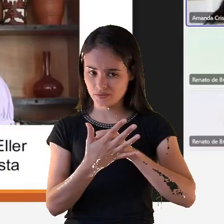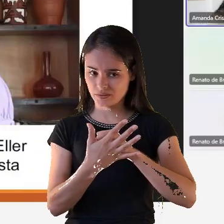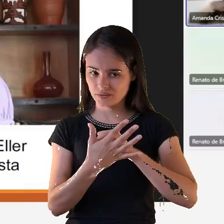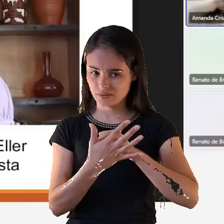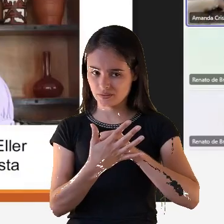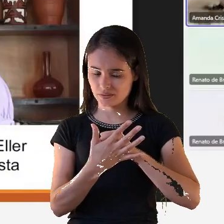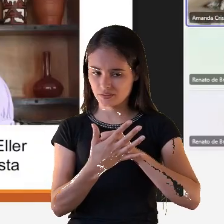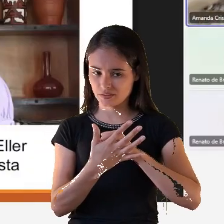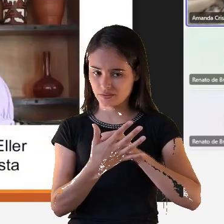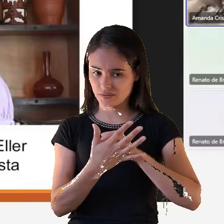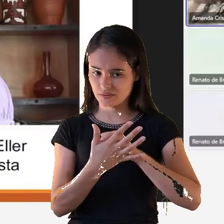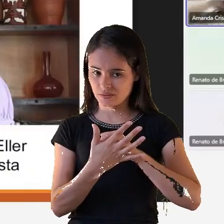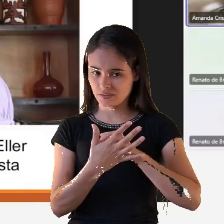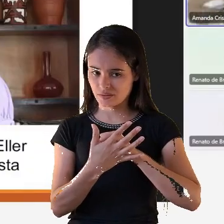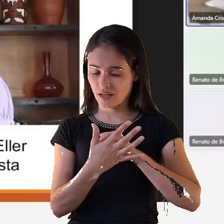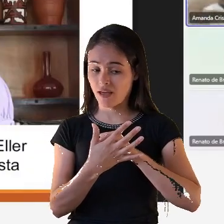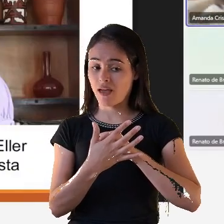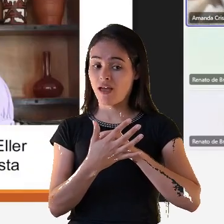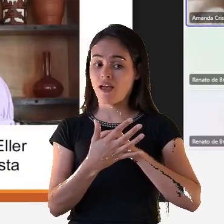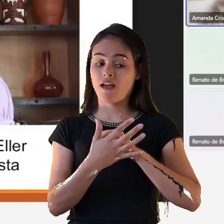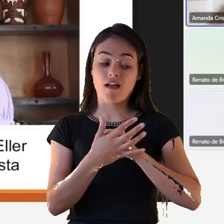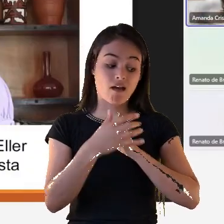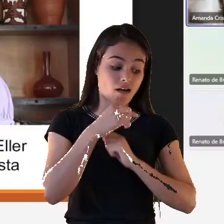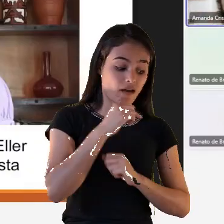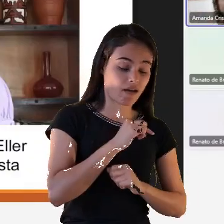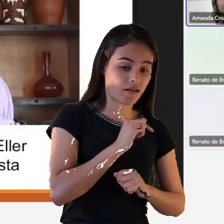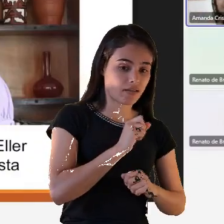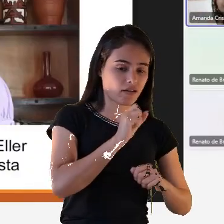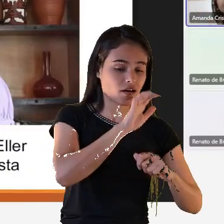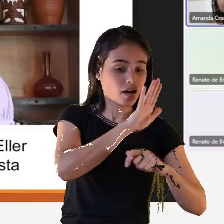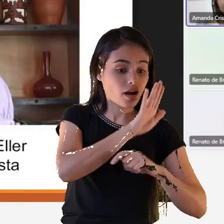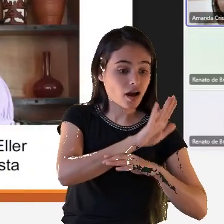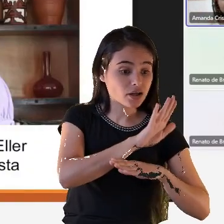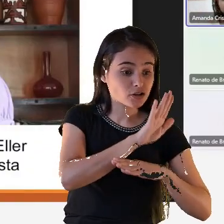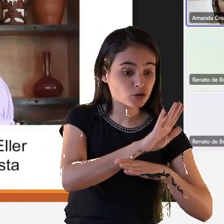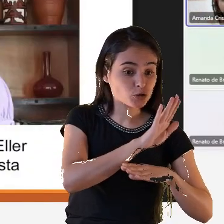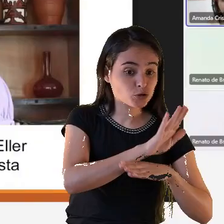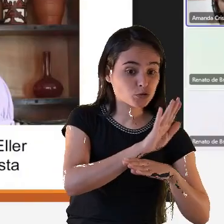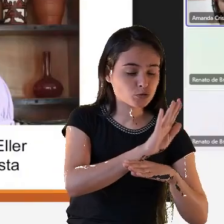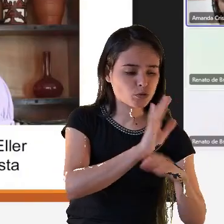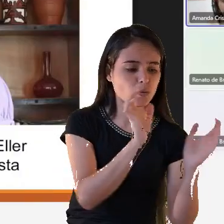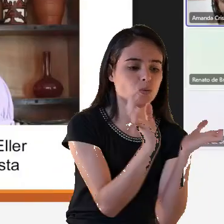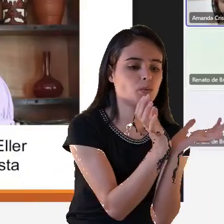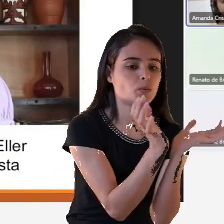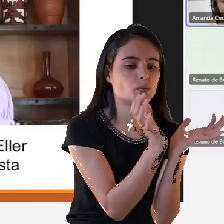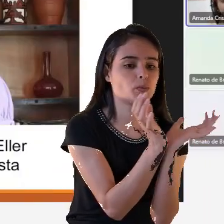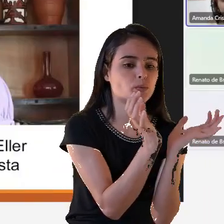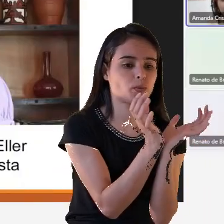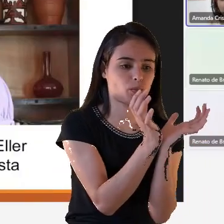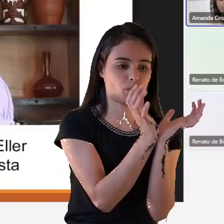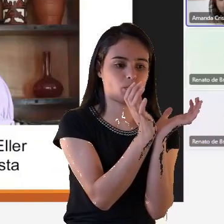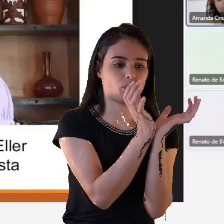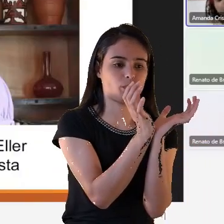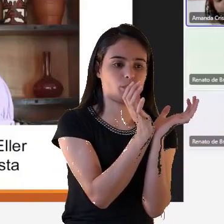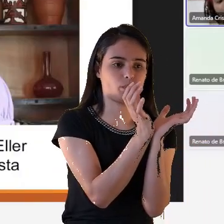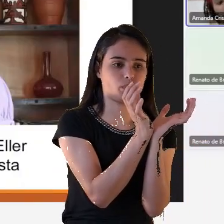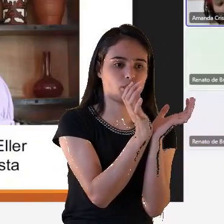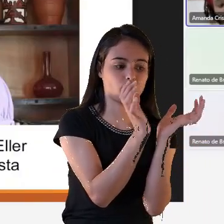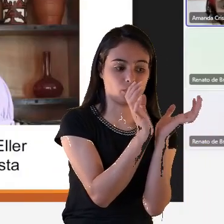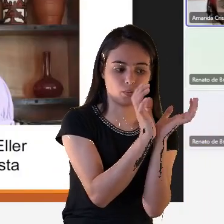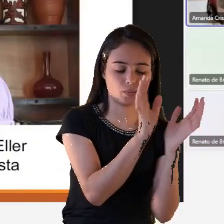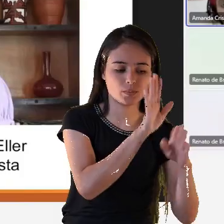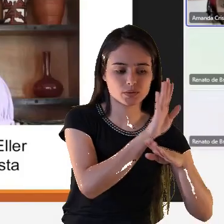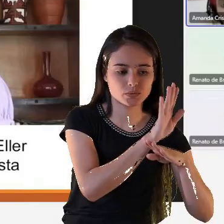liderou uma equipe que em 48 horas conseguiu sequenciar, né,